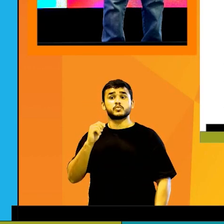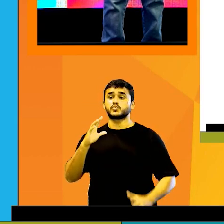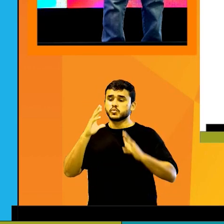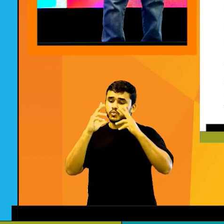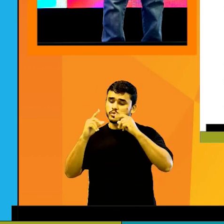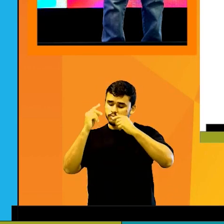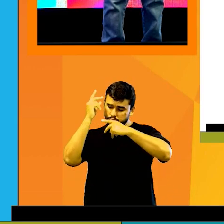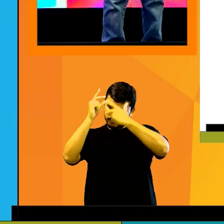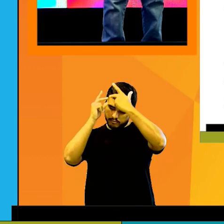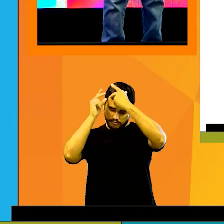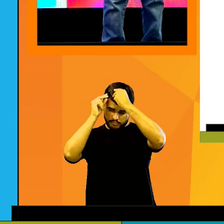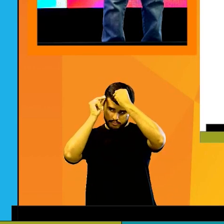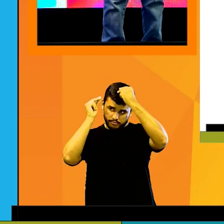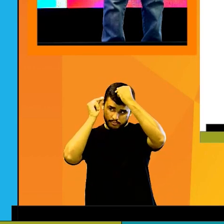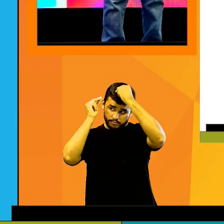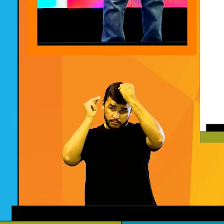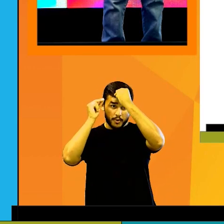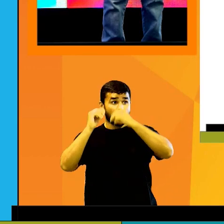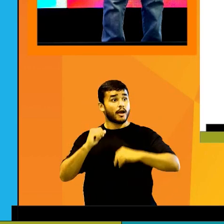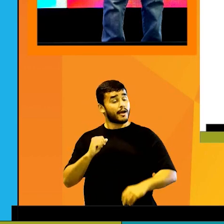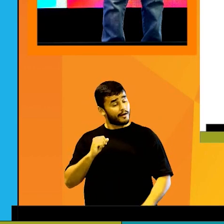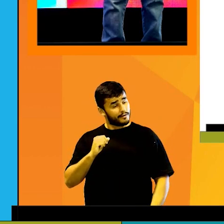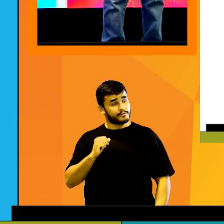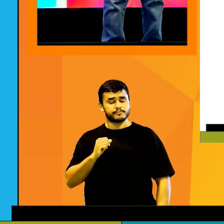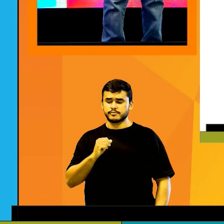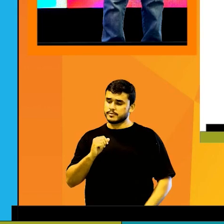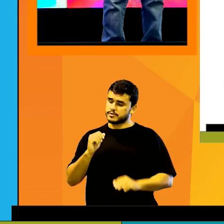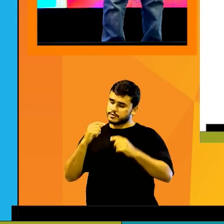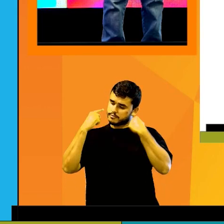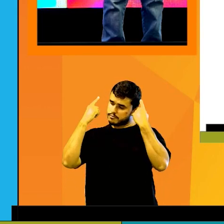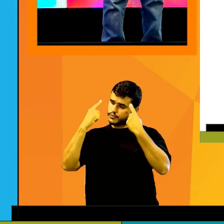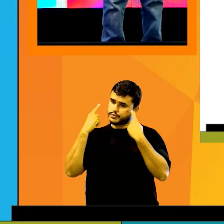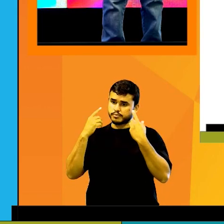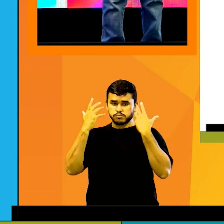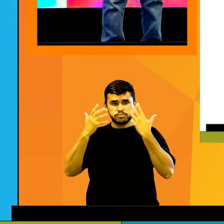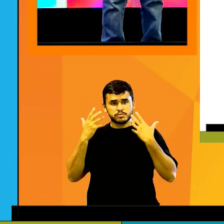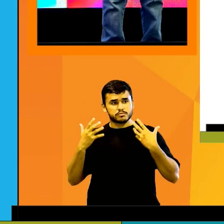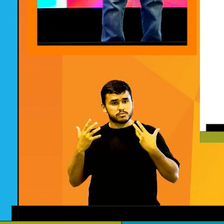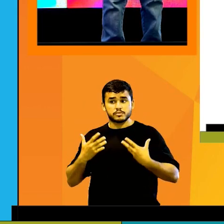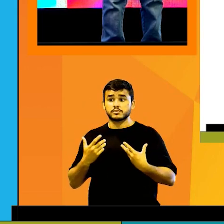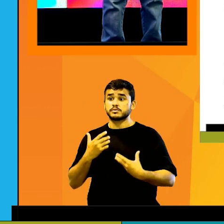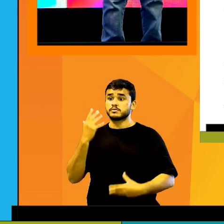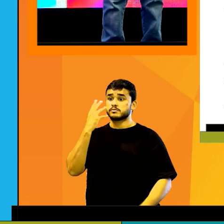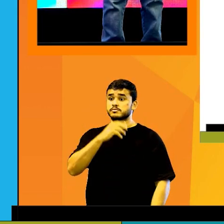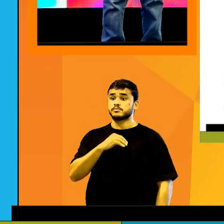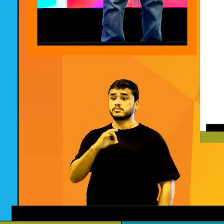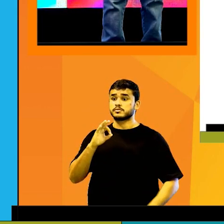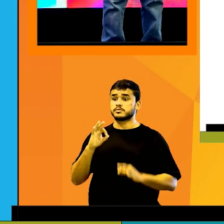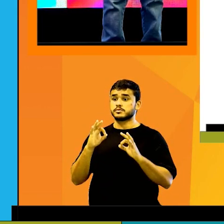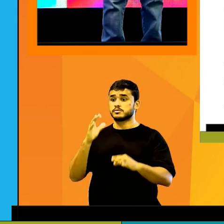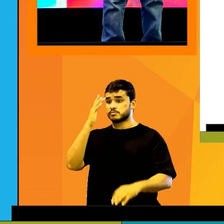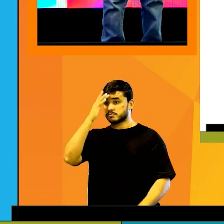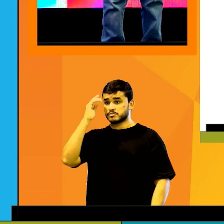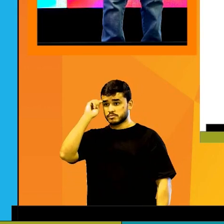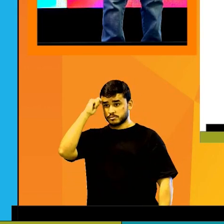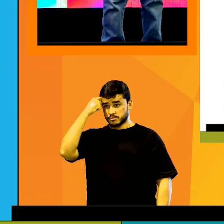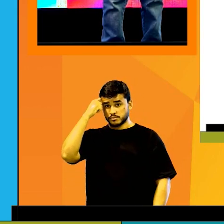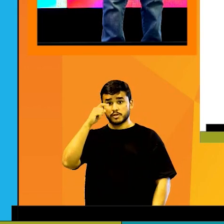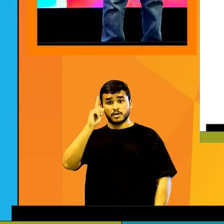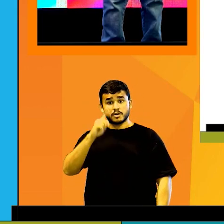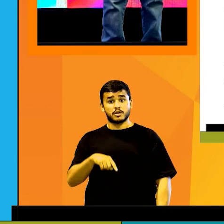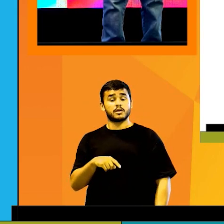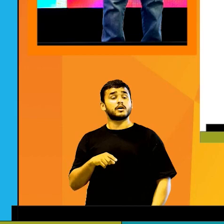laço de fita. Na selva sombria de tuas madeixas, né, que são os cabelos, nos negros cabelos de moça